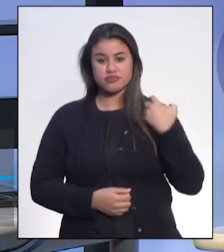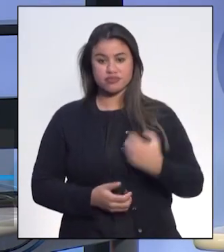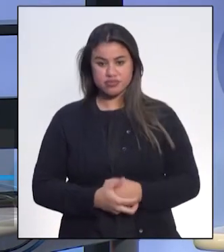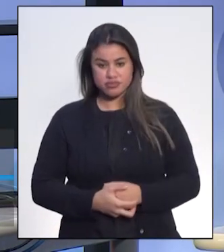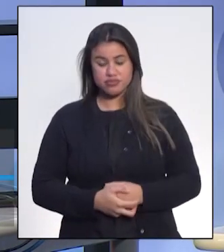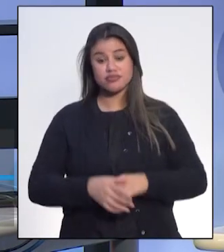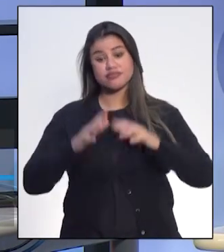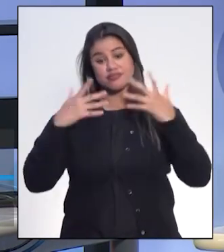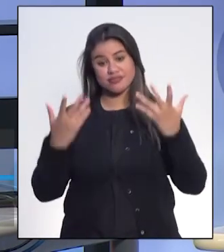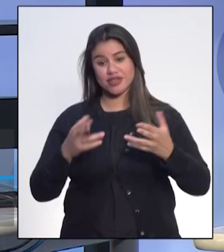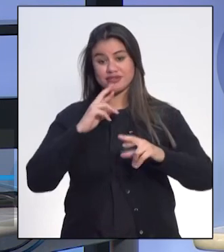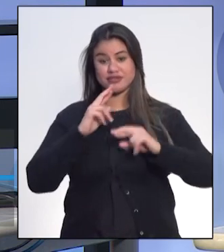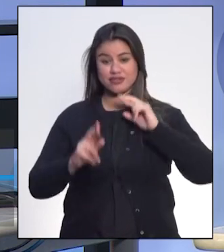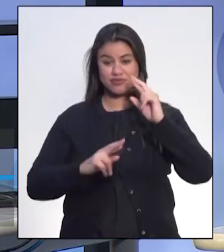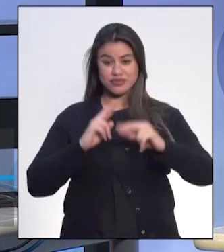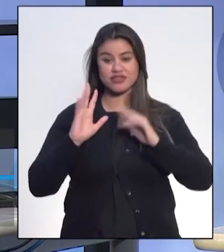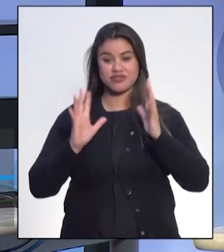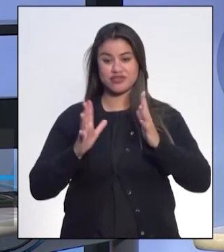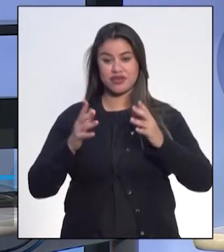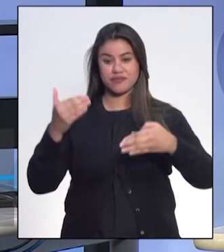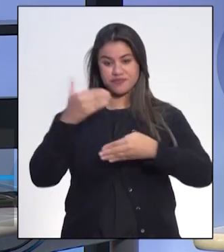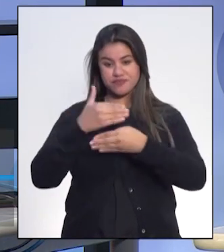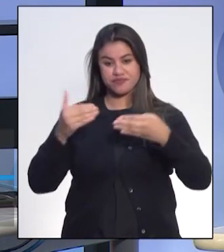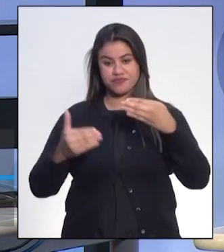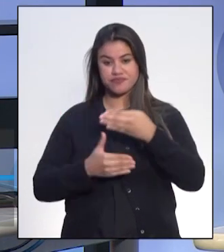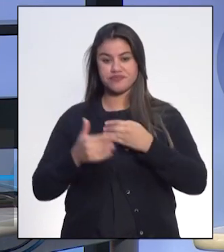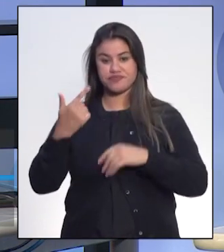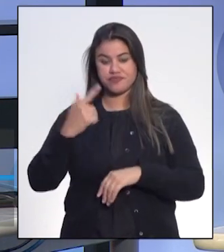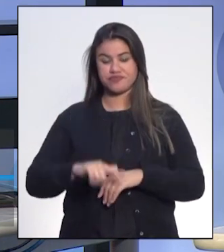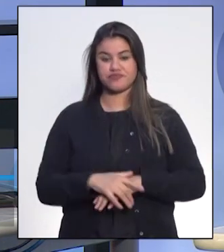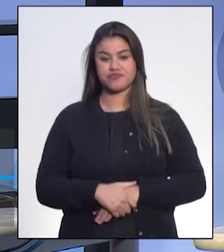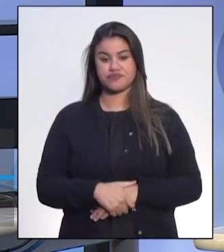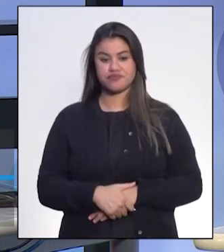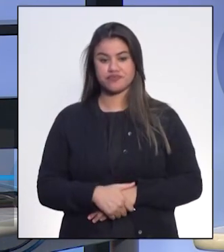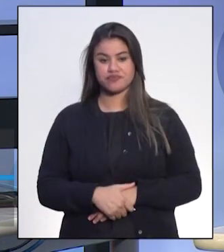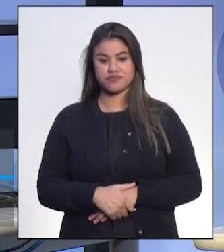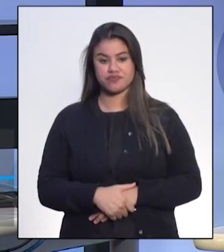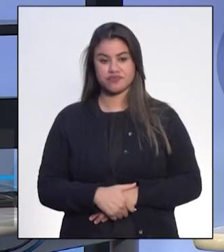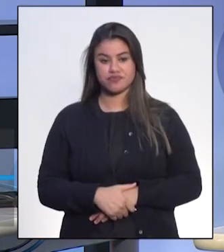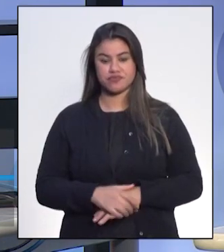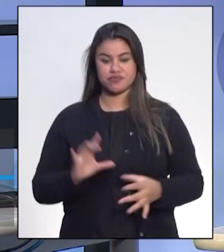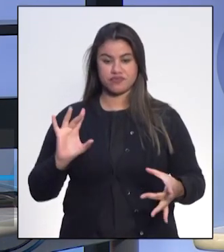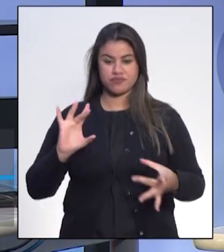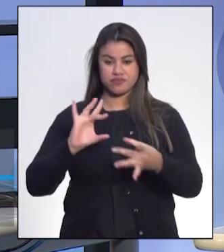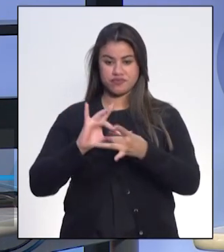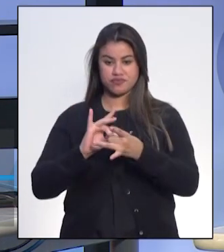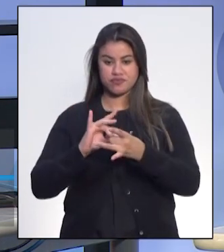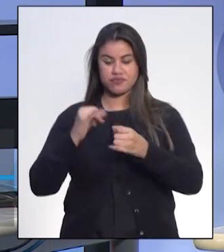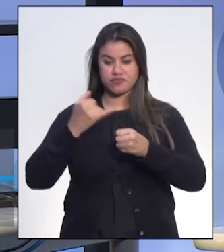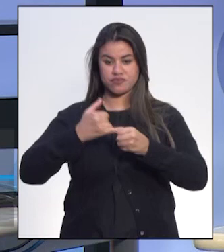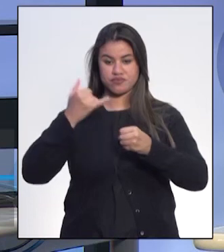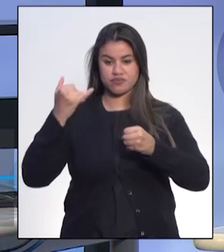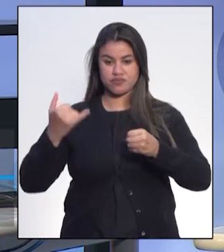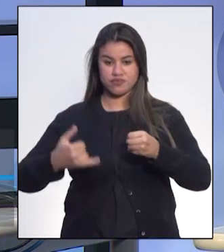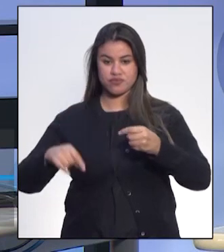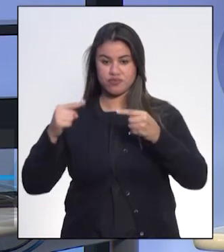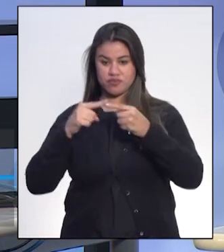colocaram a resposta para vocês aí na tela, né? Então, vamos lá. Ó. A preta ligação iônica, no caso de substância do item A,